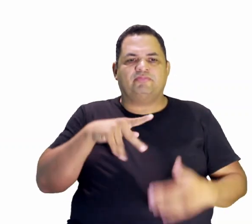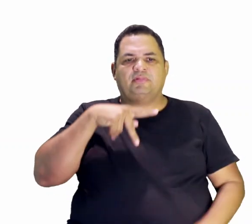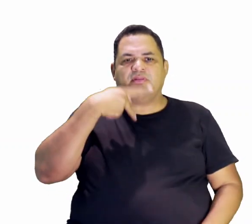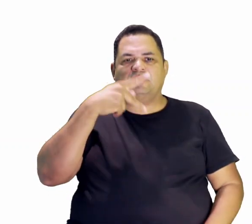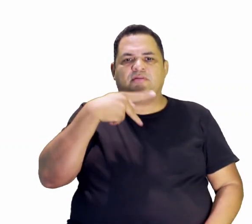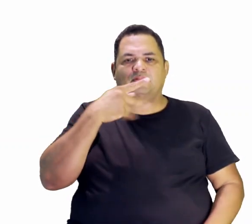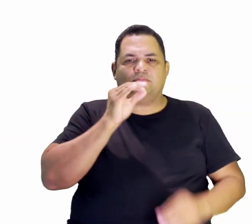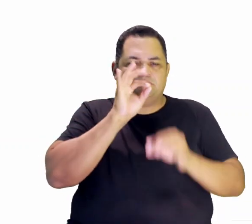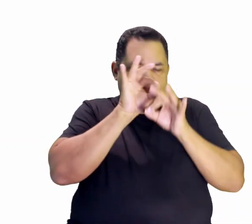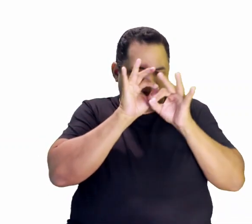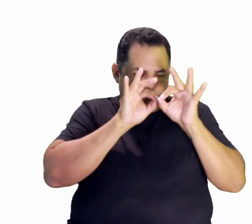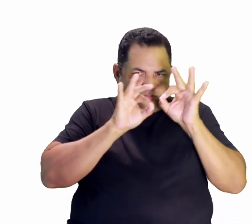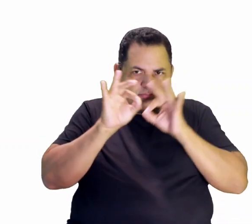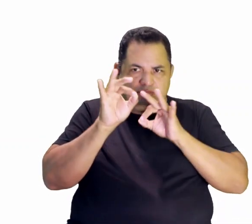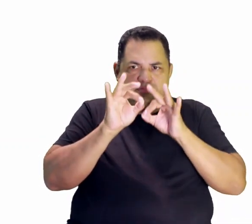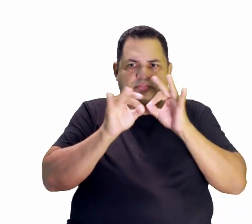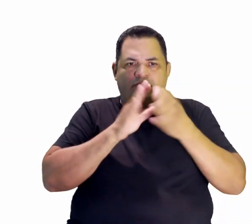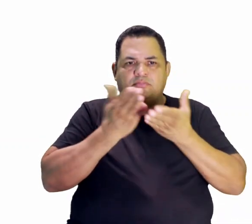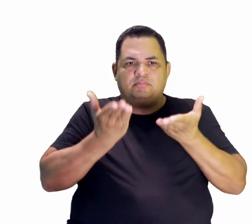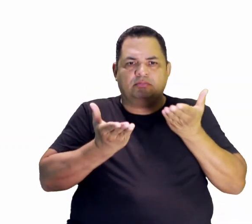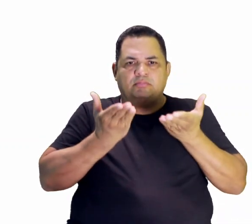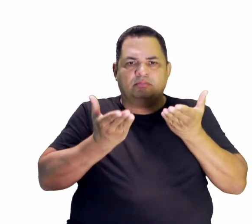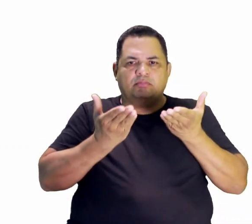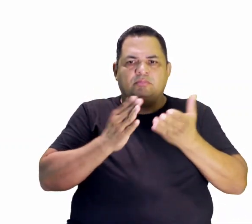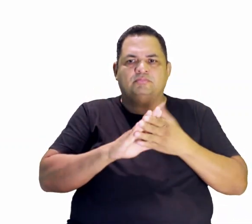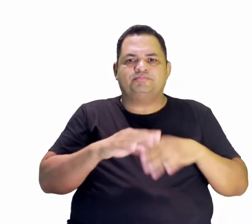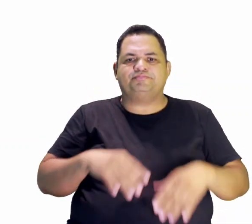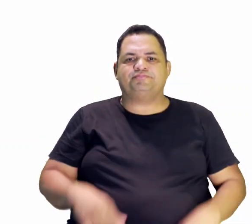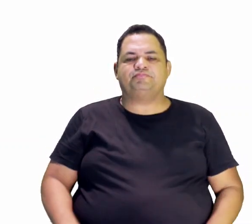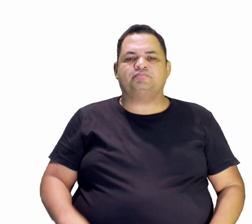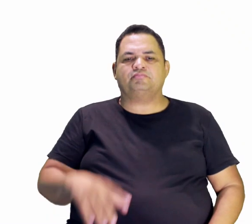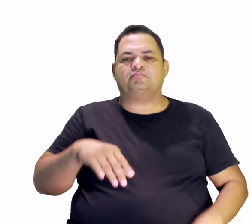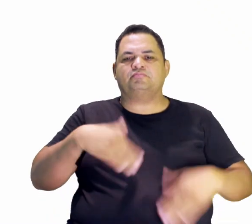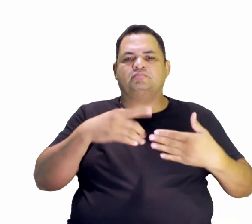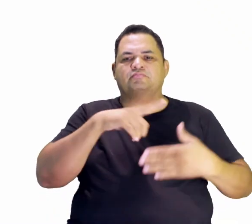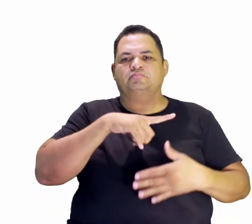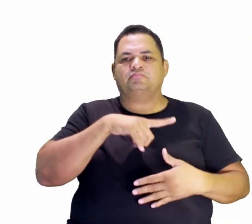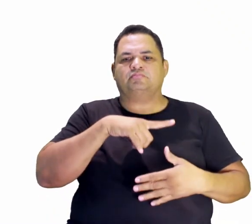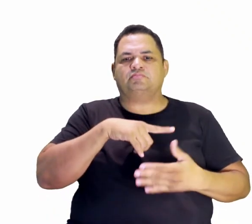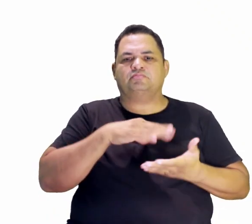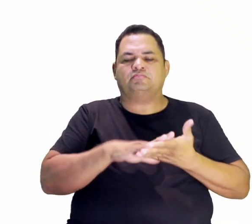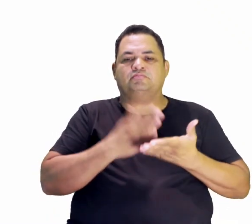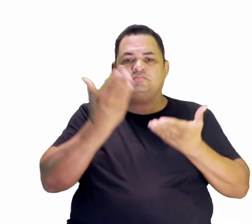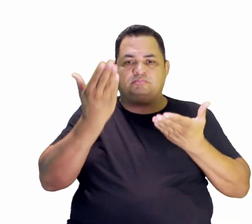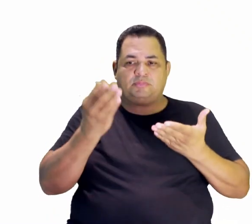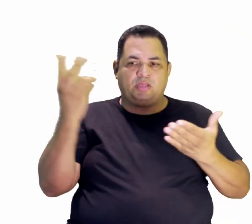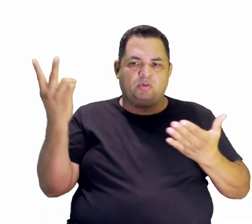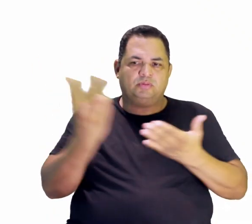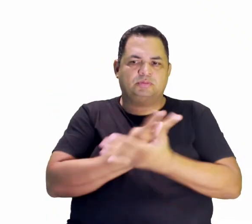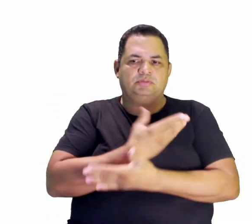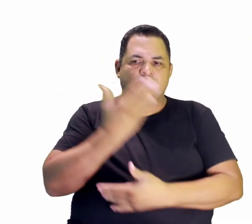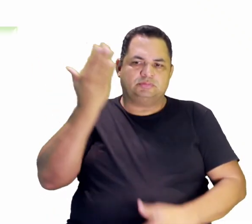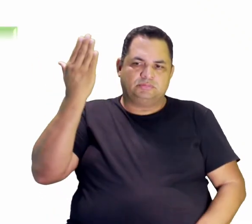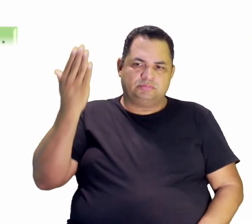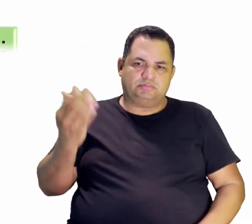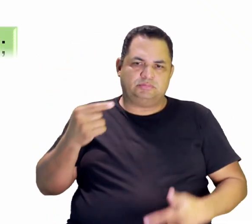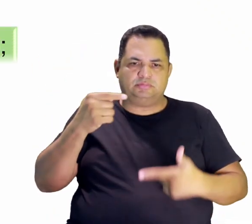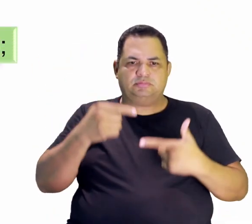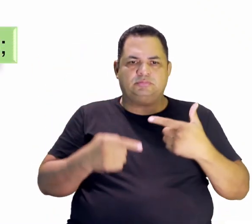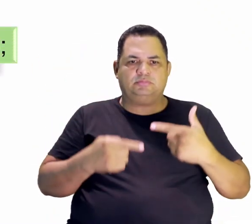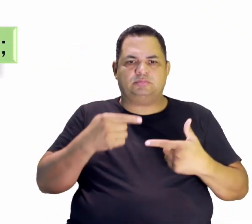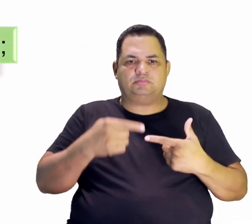Nós dizemos que uma partícula está em equilíbrio quando ela se encontra em uma das seguintes situações. Olha